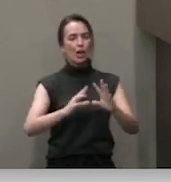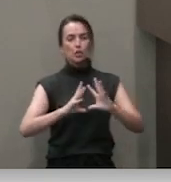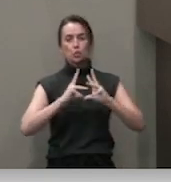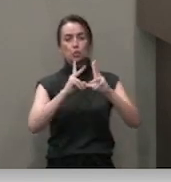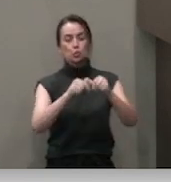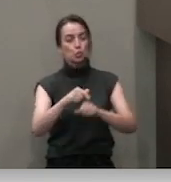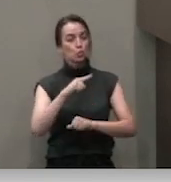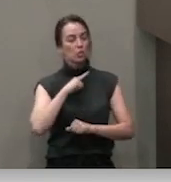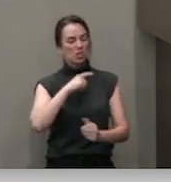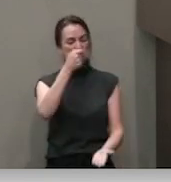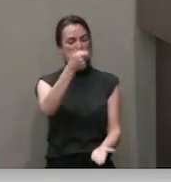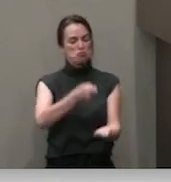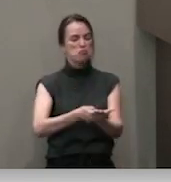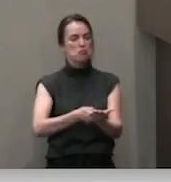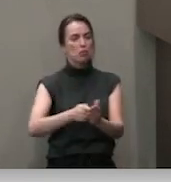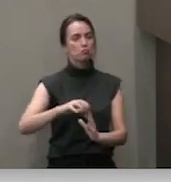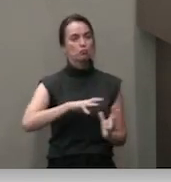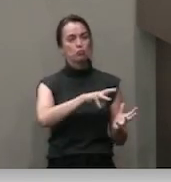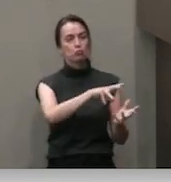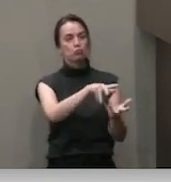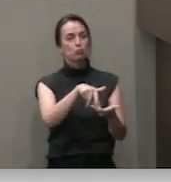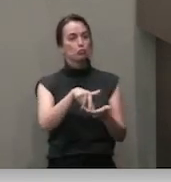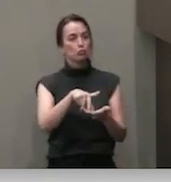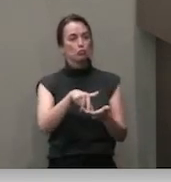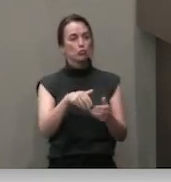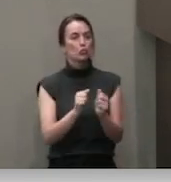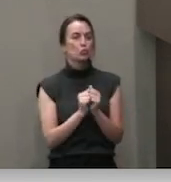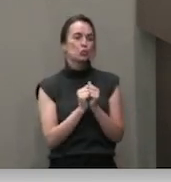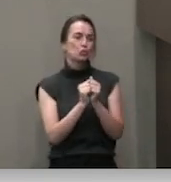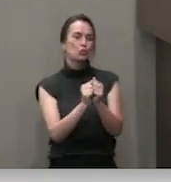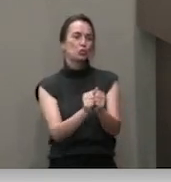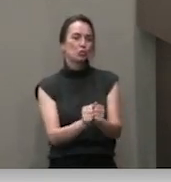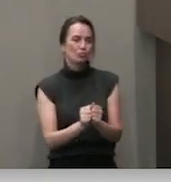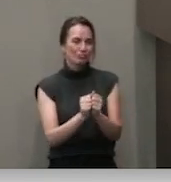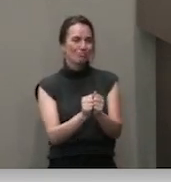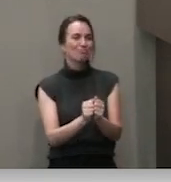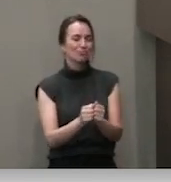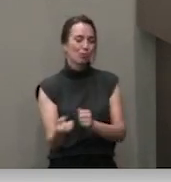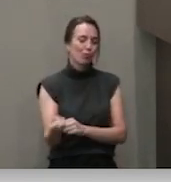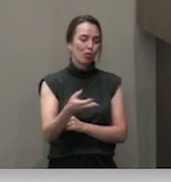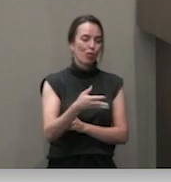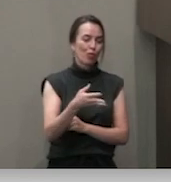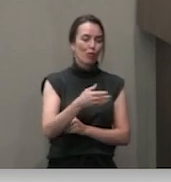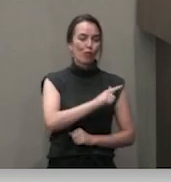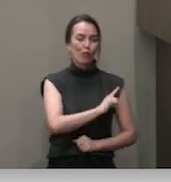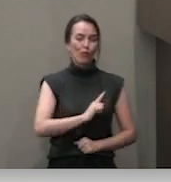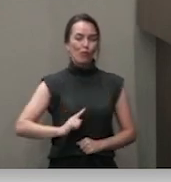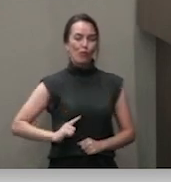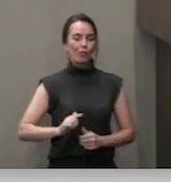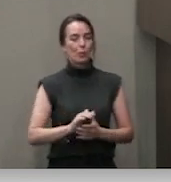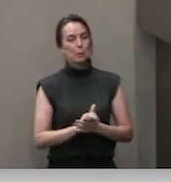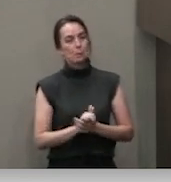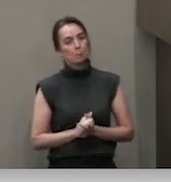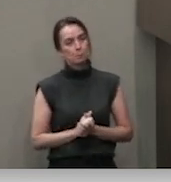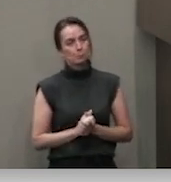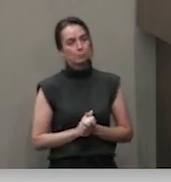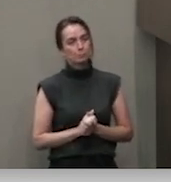tirânico no mundo está junto com o atual governo né E aí